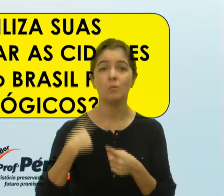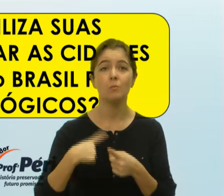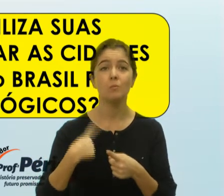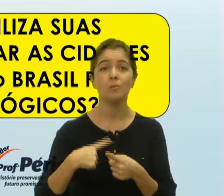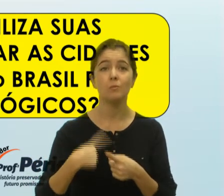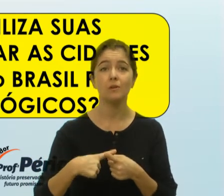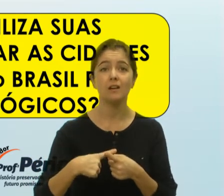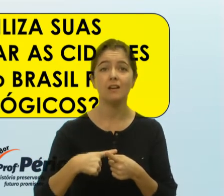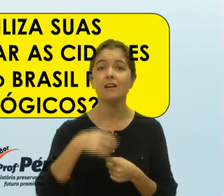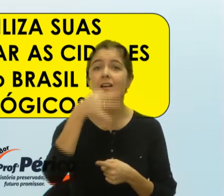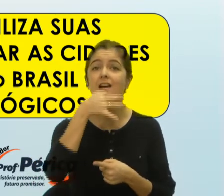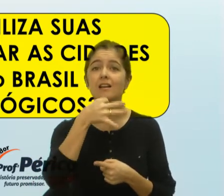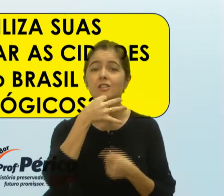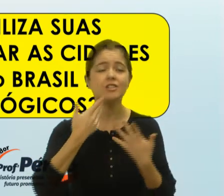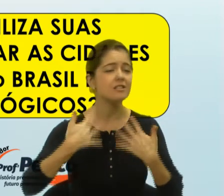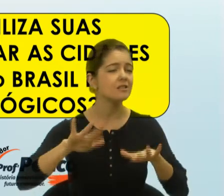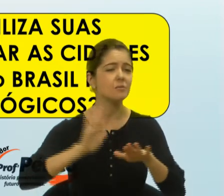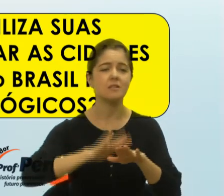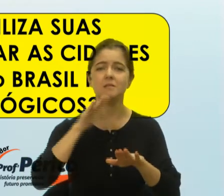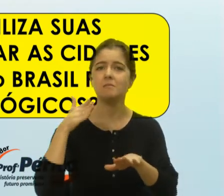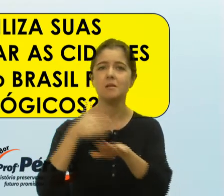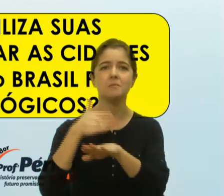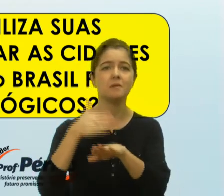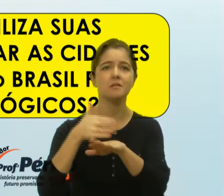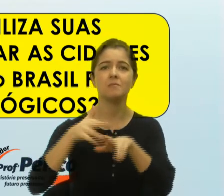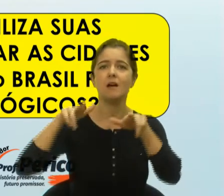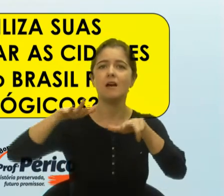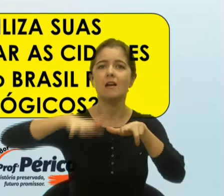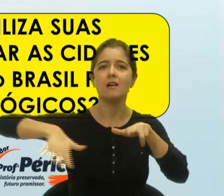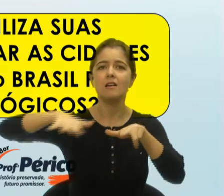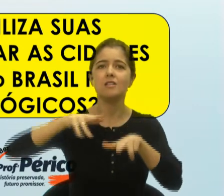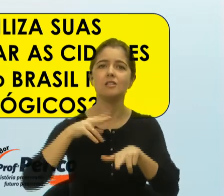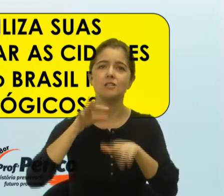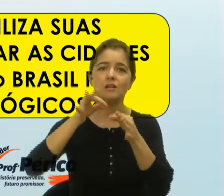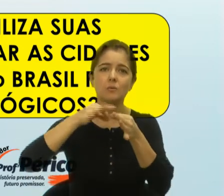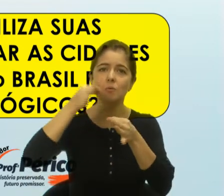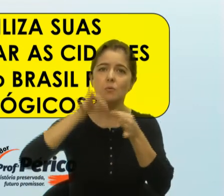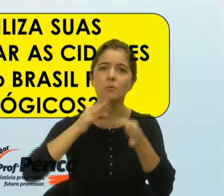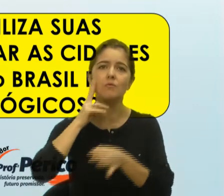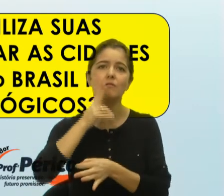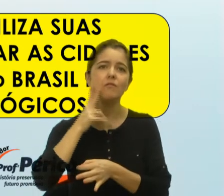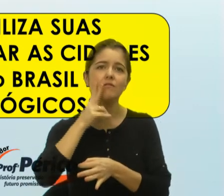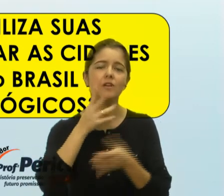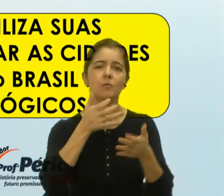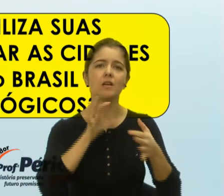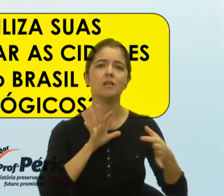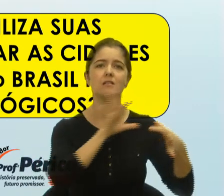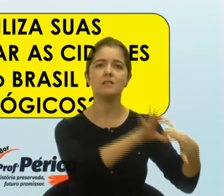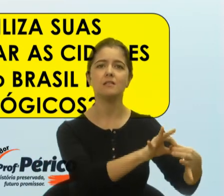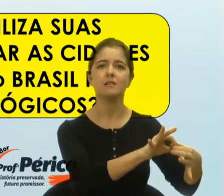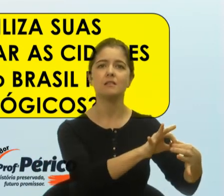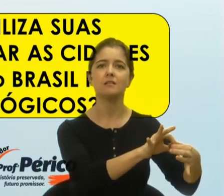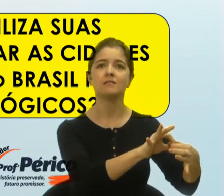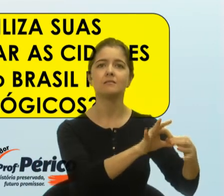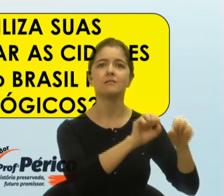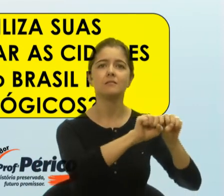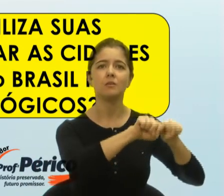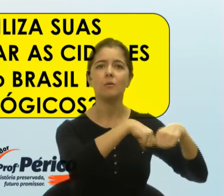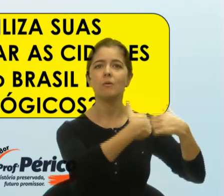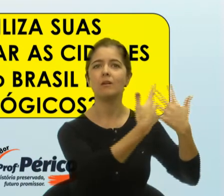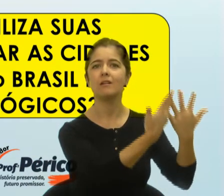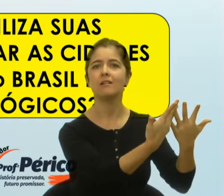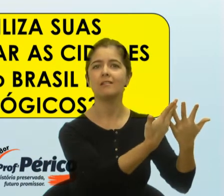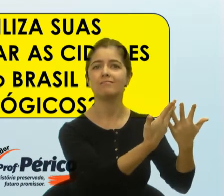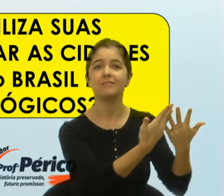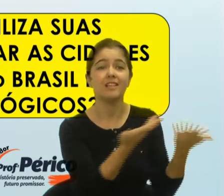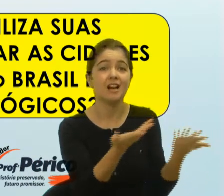município quis sair da região da uva e do vinho e quis ir para a hortência. E ficou sozinho no meio do caminho. E